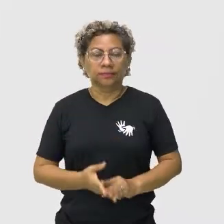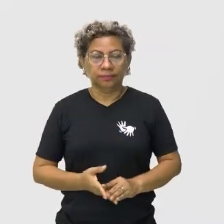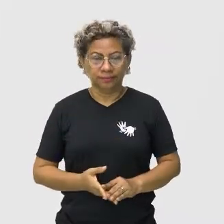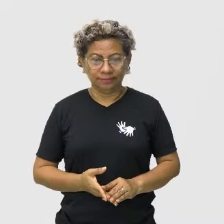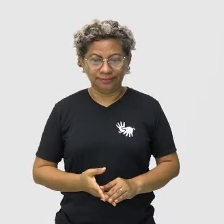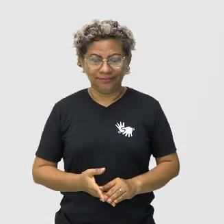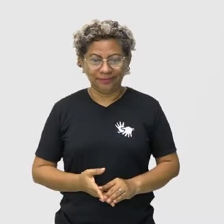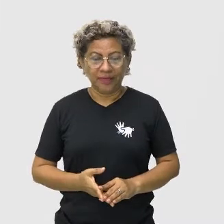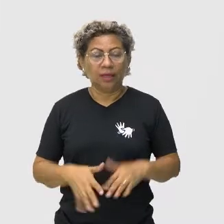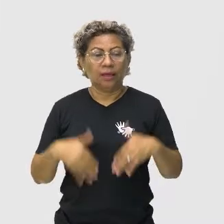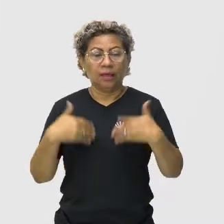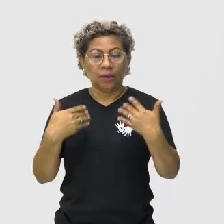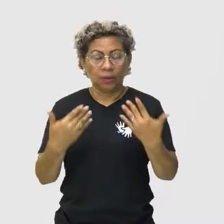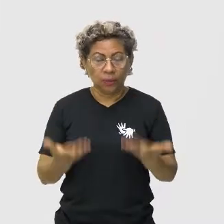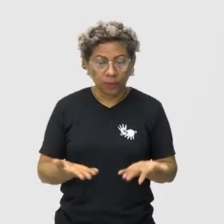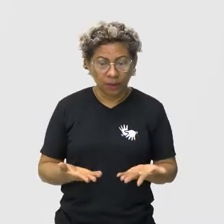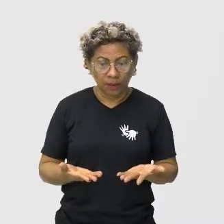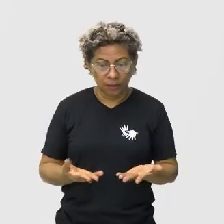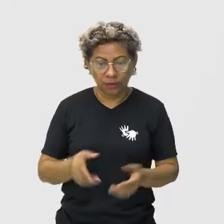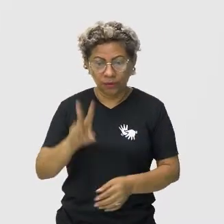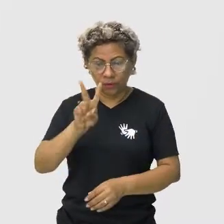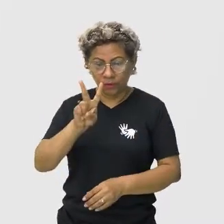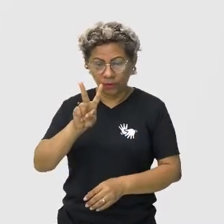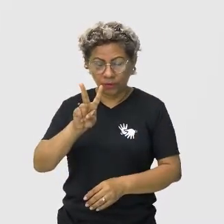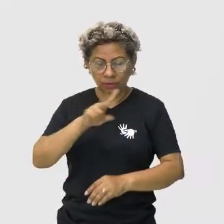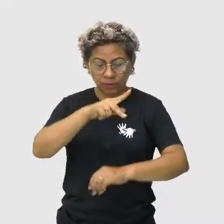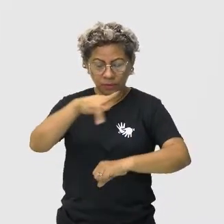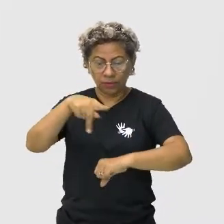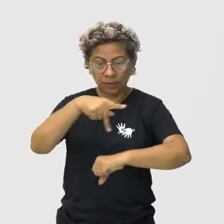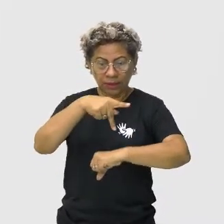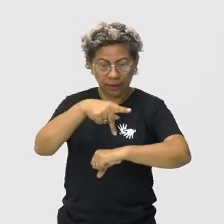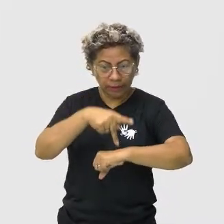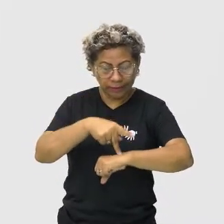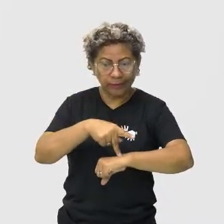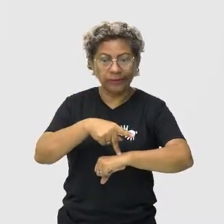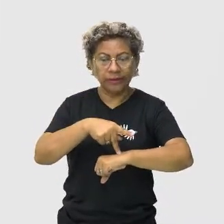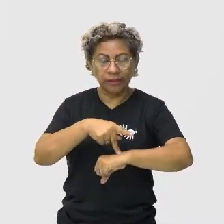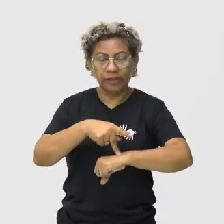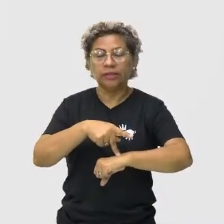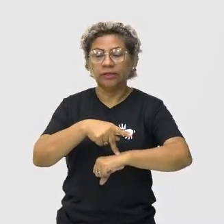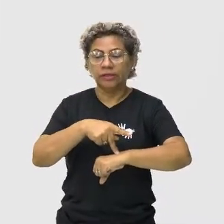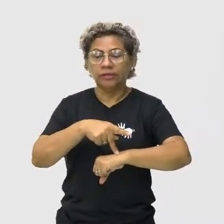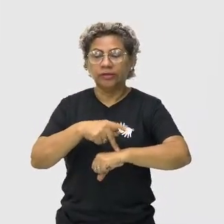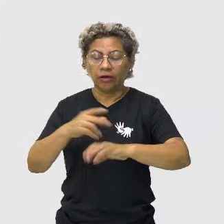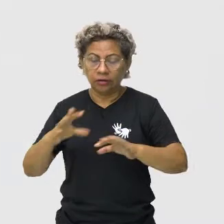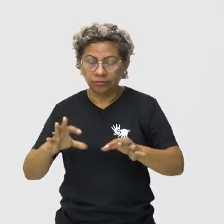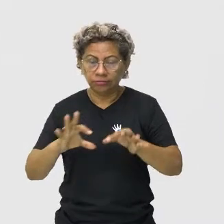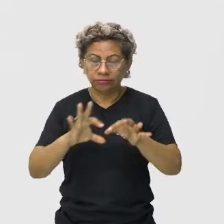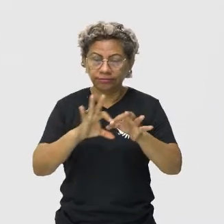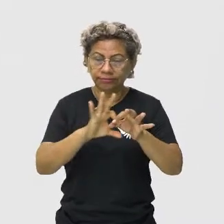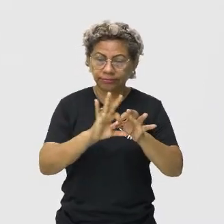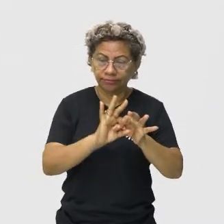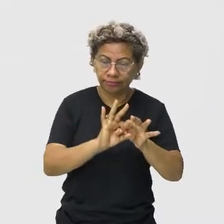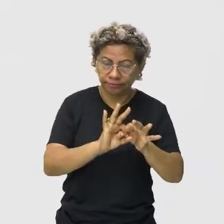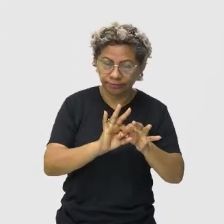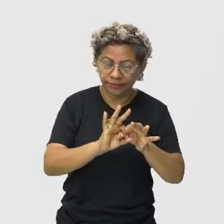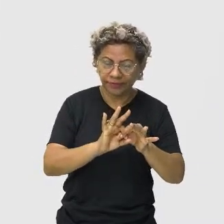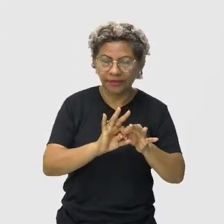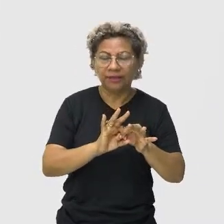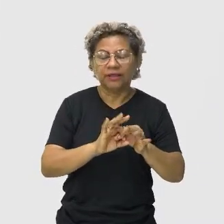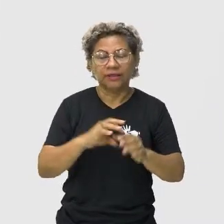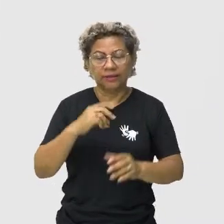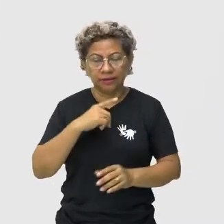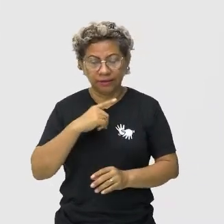que quando, né, dois países, eles acabam se comunicando, se estabelecendo aí em algum tipo